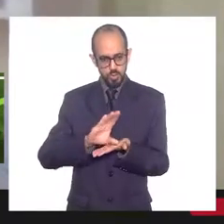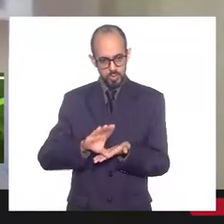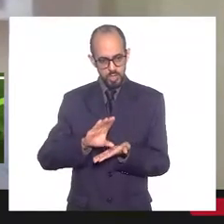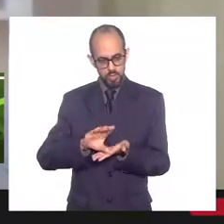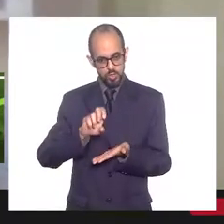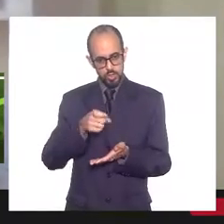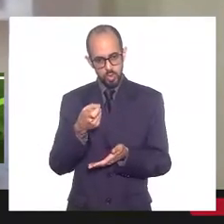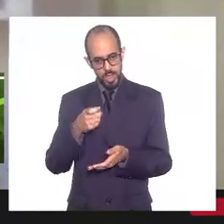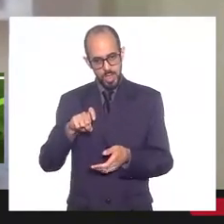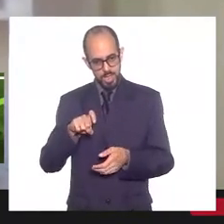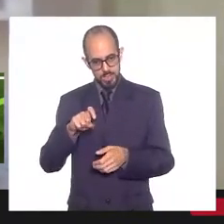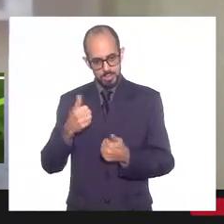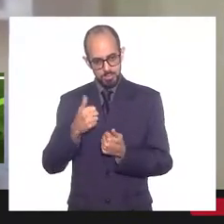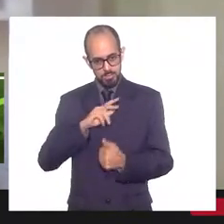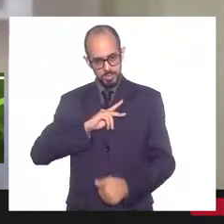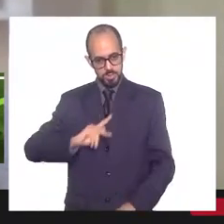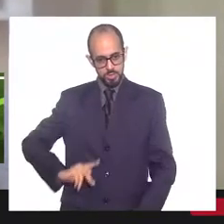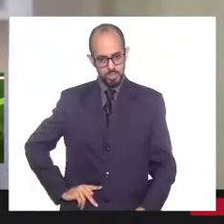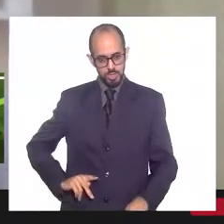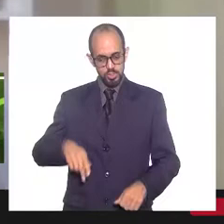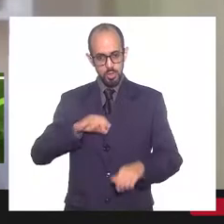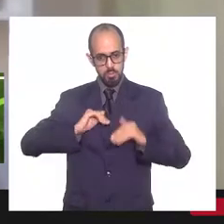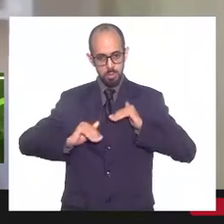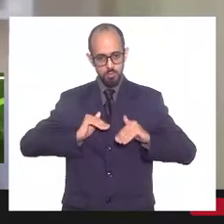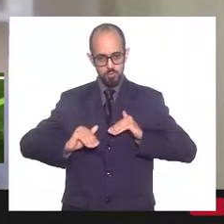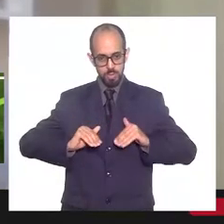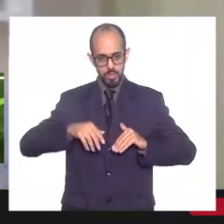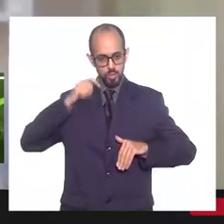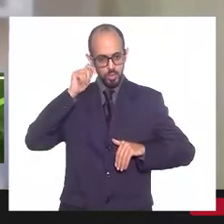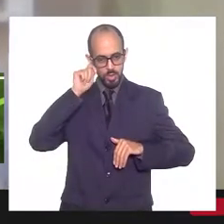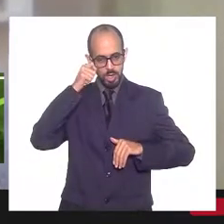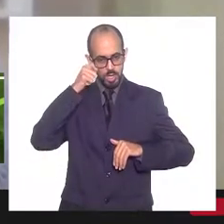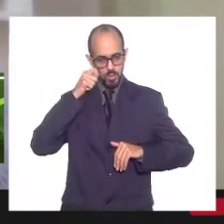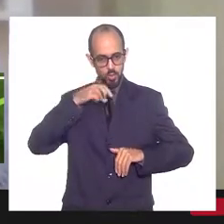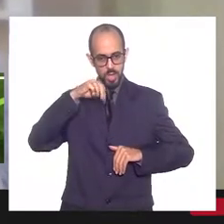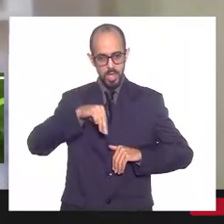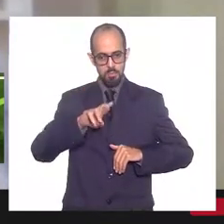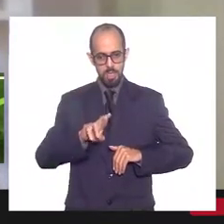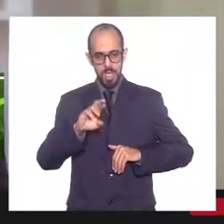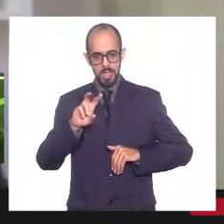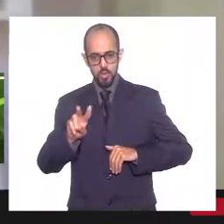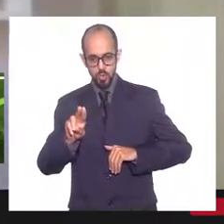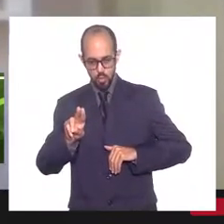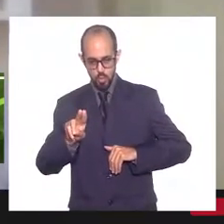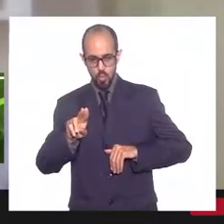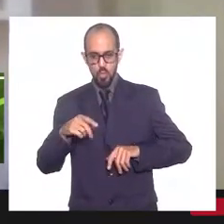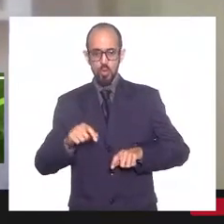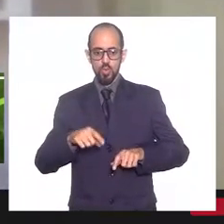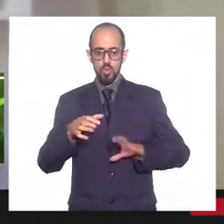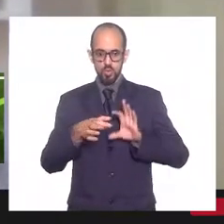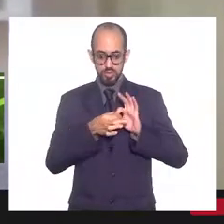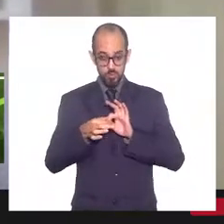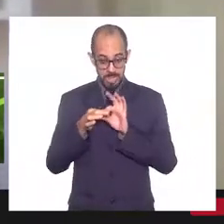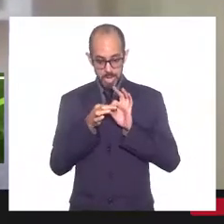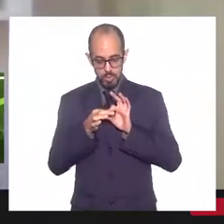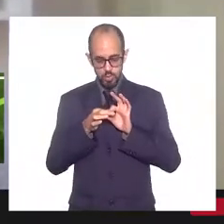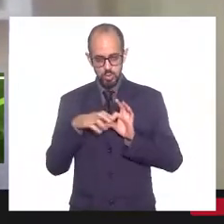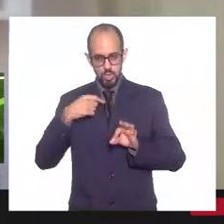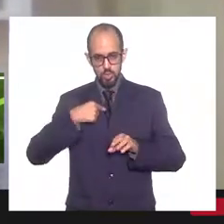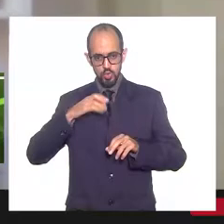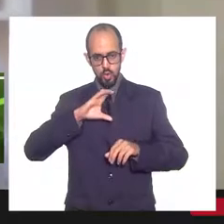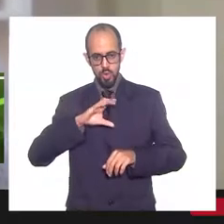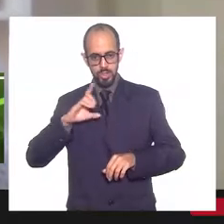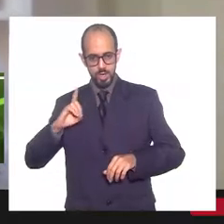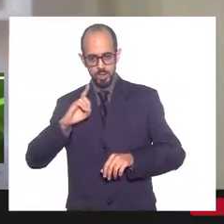ex-presidente movimento negro Unificado ml Ao qual eu estou coordenadora de comunicação